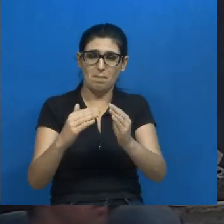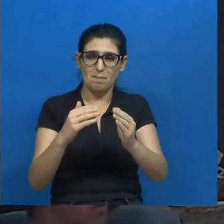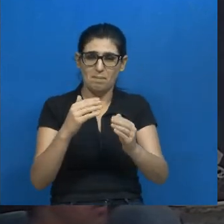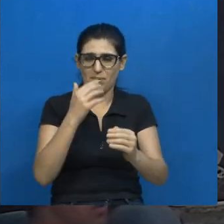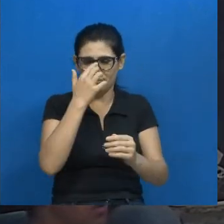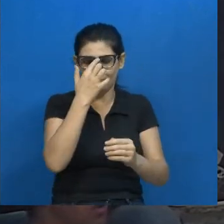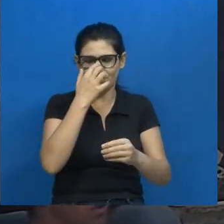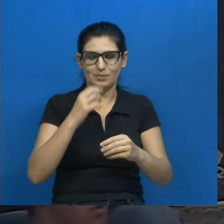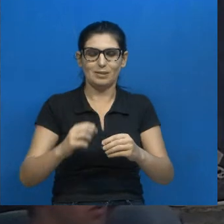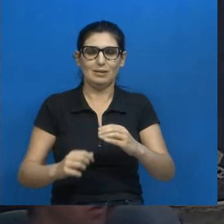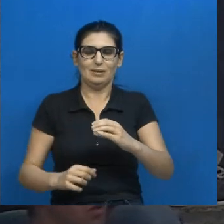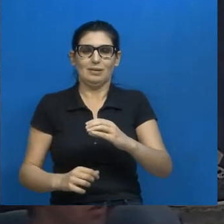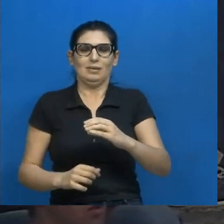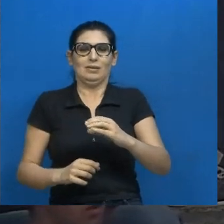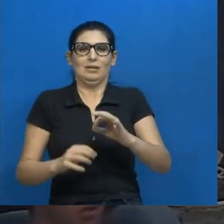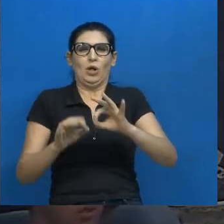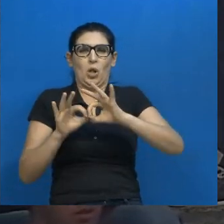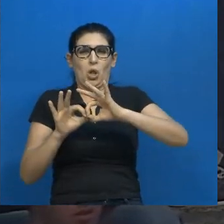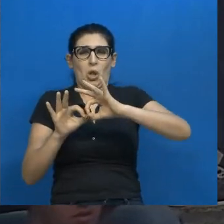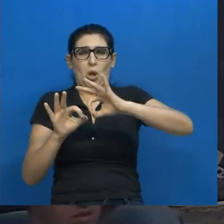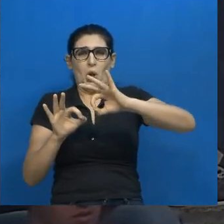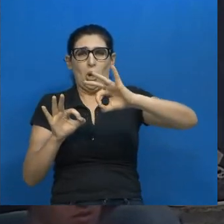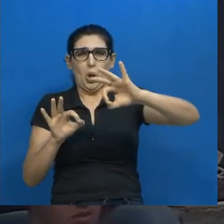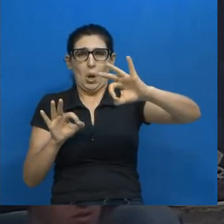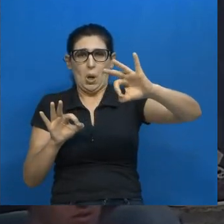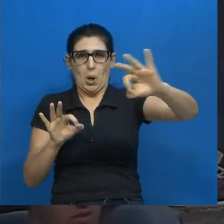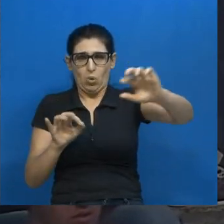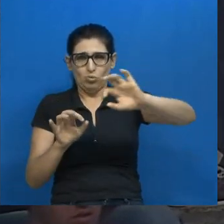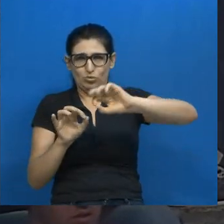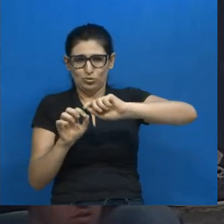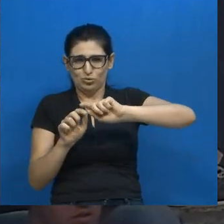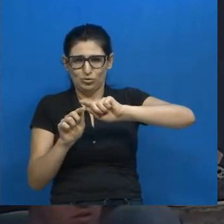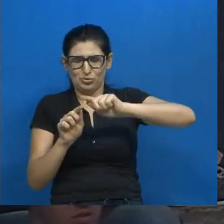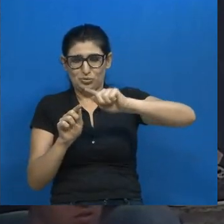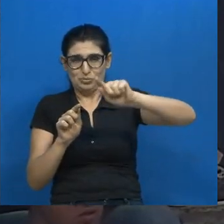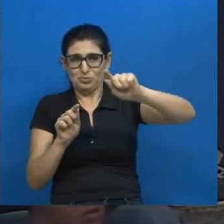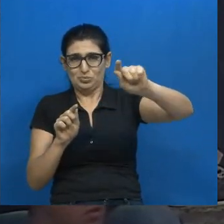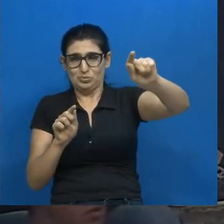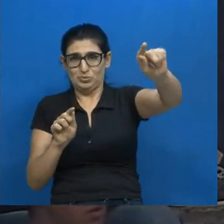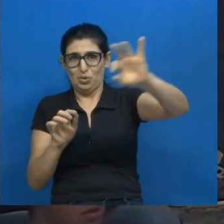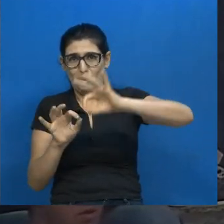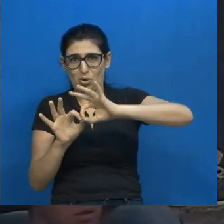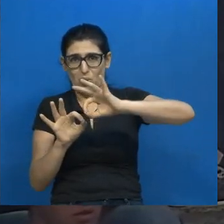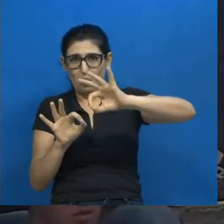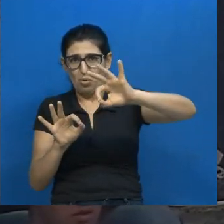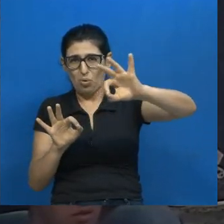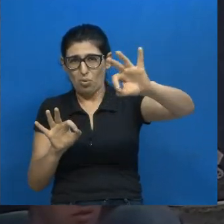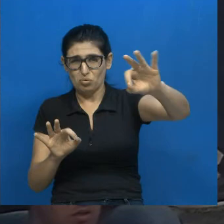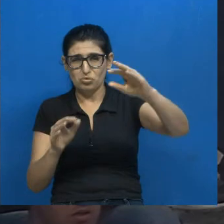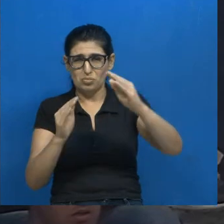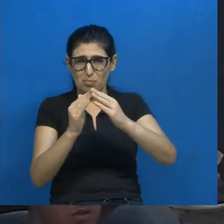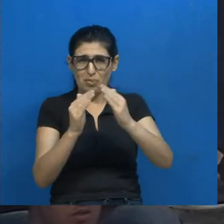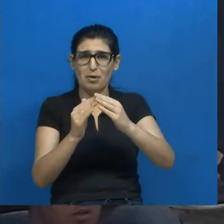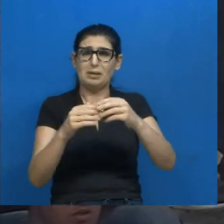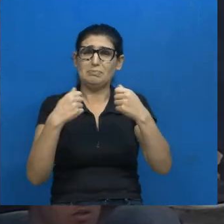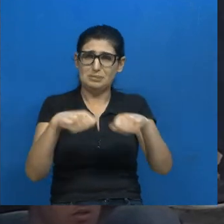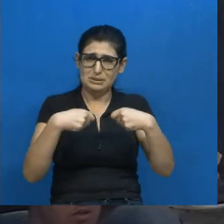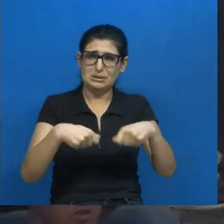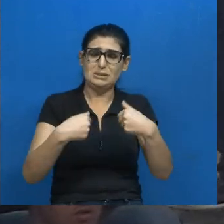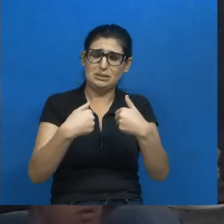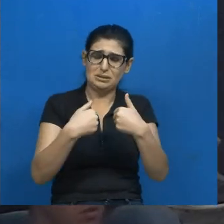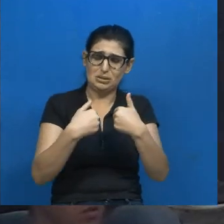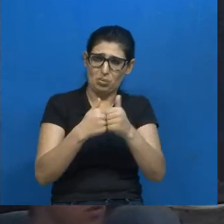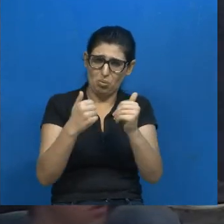pé. Aquela pista todinha, escura, sem segurança. Zé Roberto, por favor, acabou? Obrigado. Tá bom? Então eu quero que isso